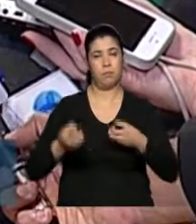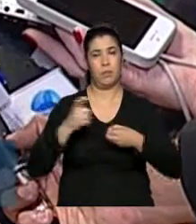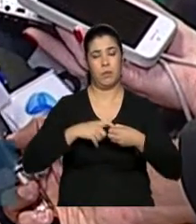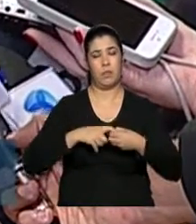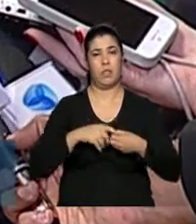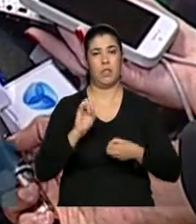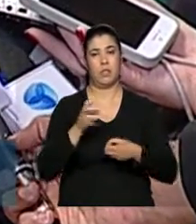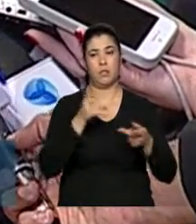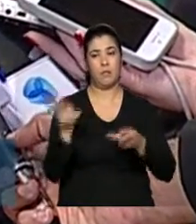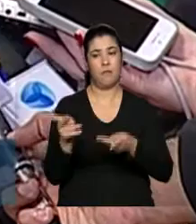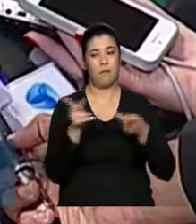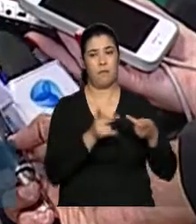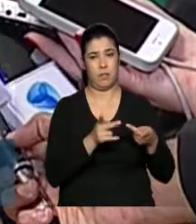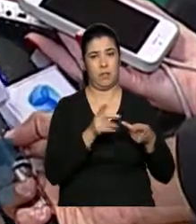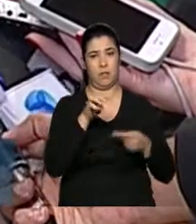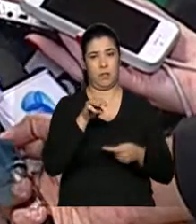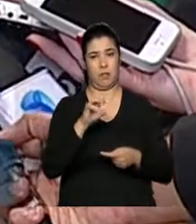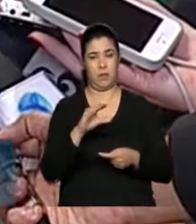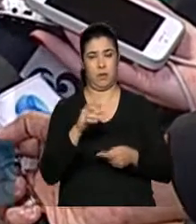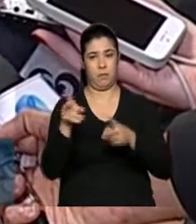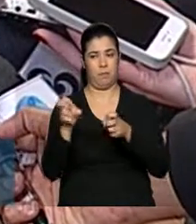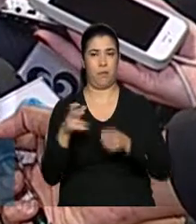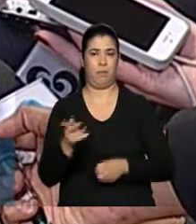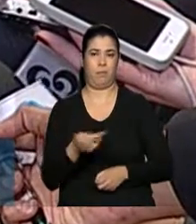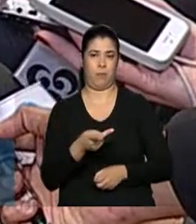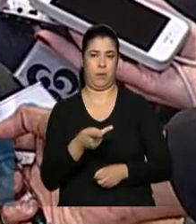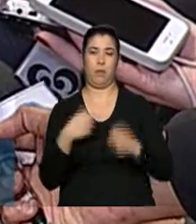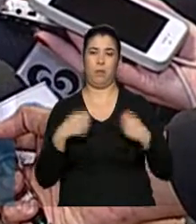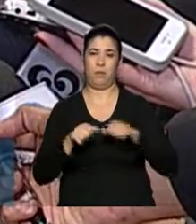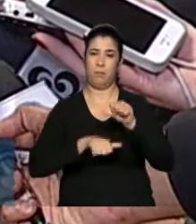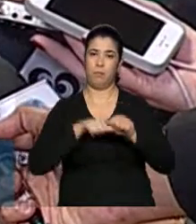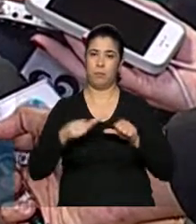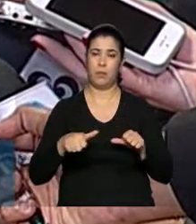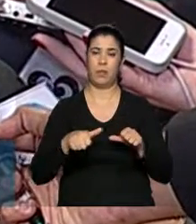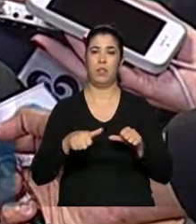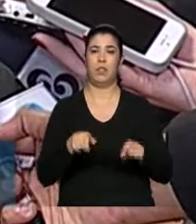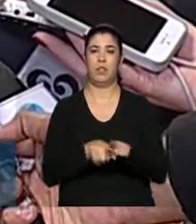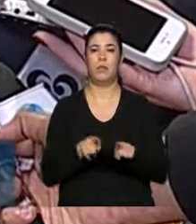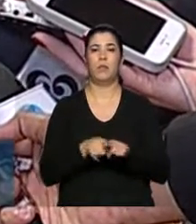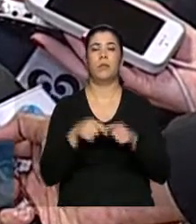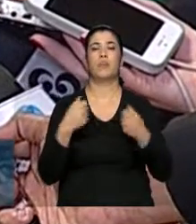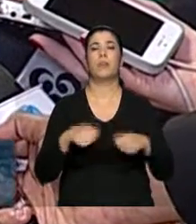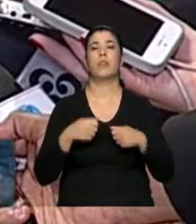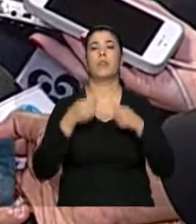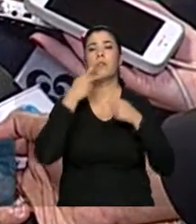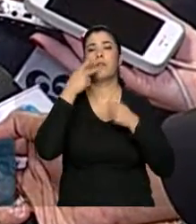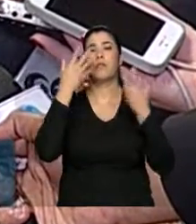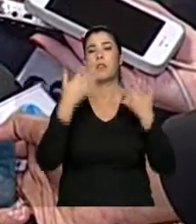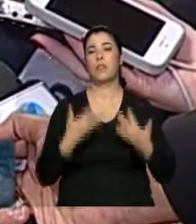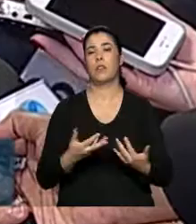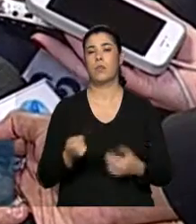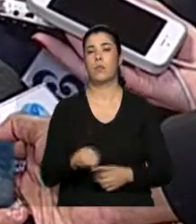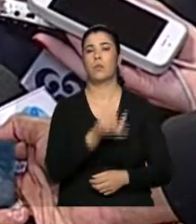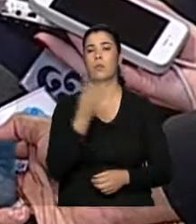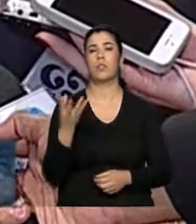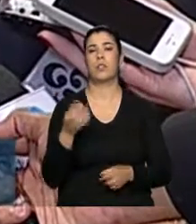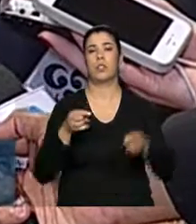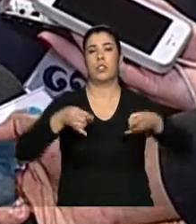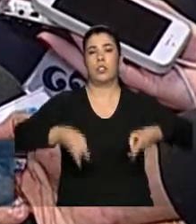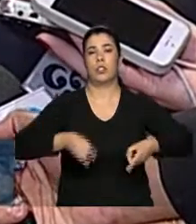visitas constatarmos falhas, elas serão corrigidas. Devo observar também que a questão do número de leitos,